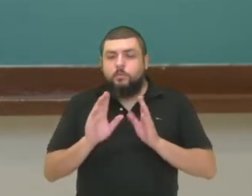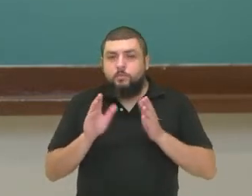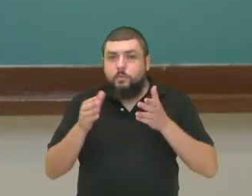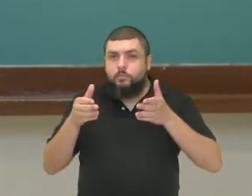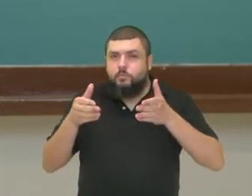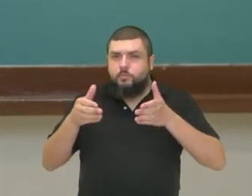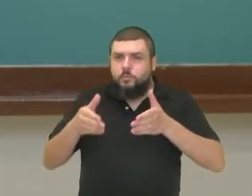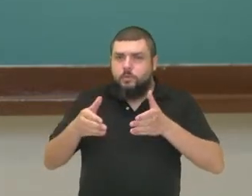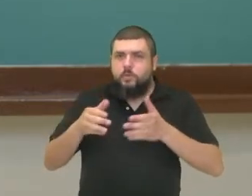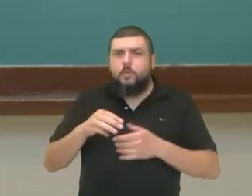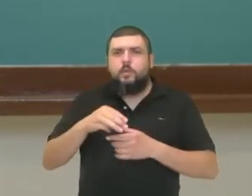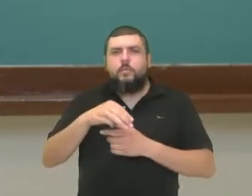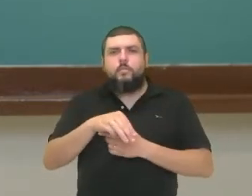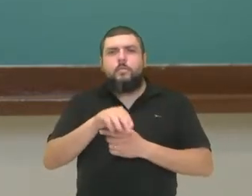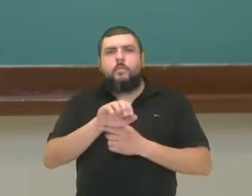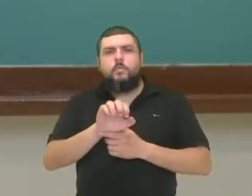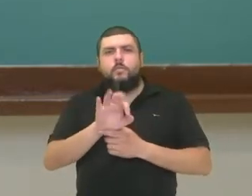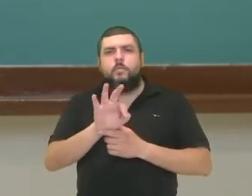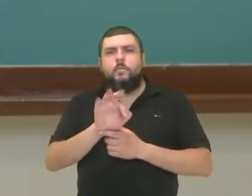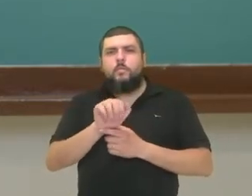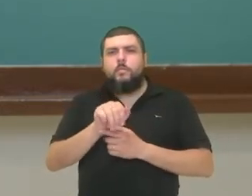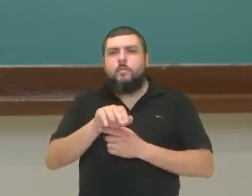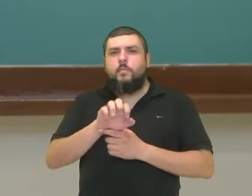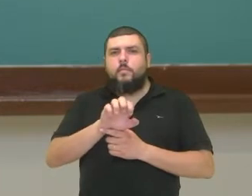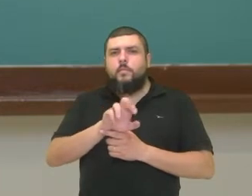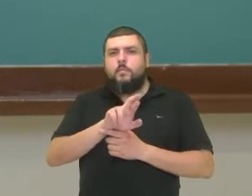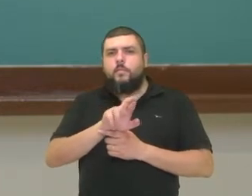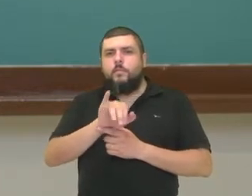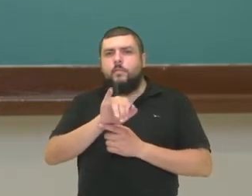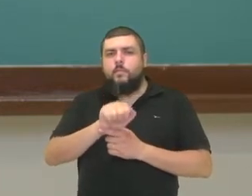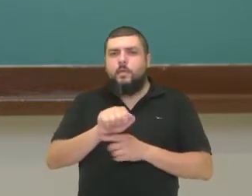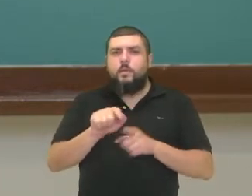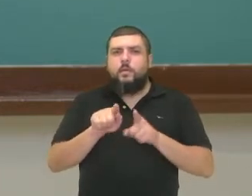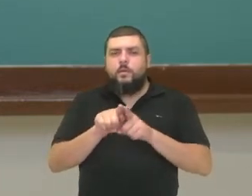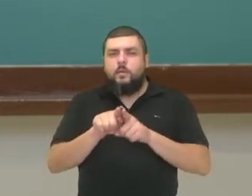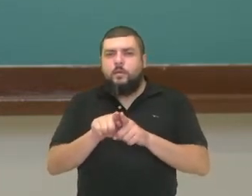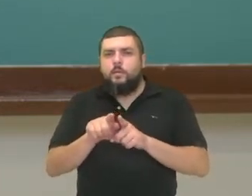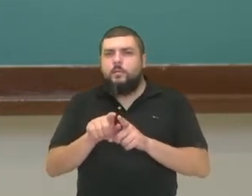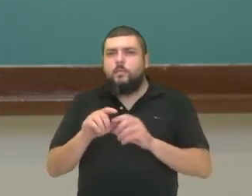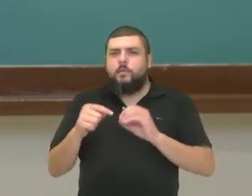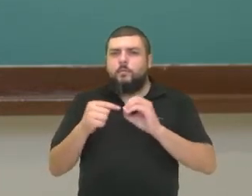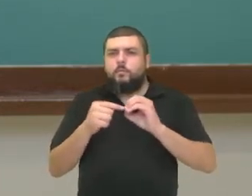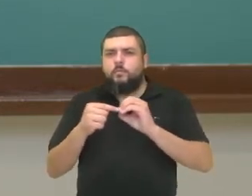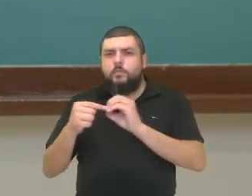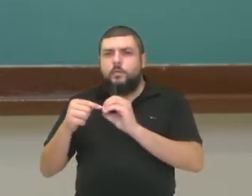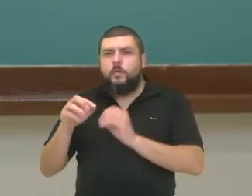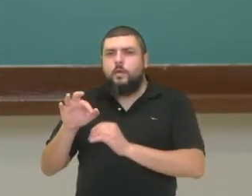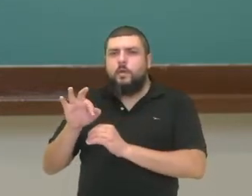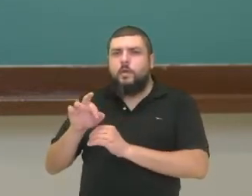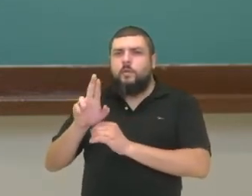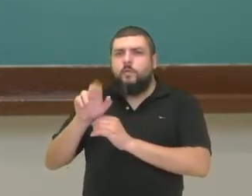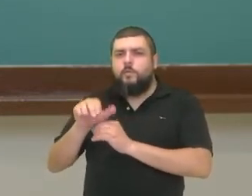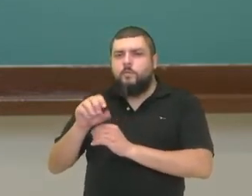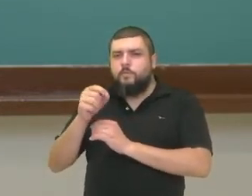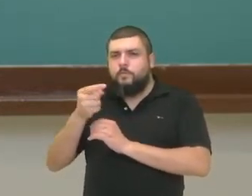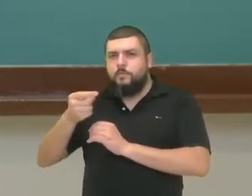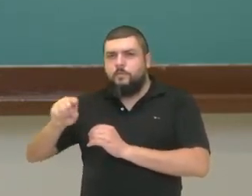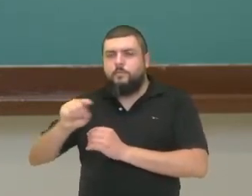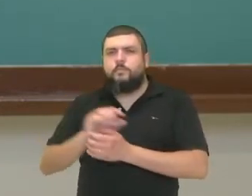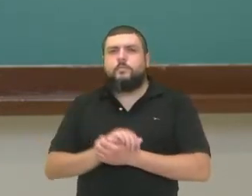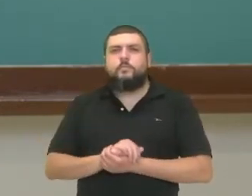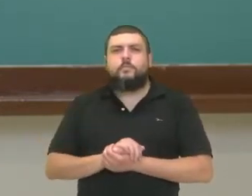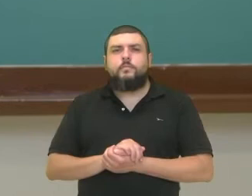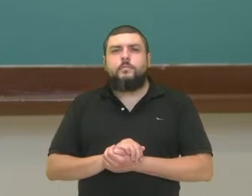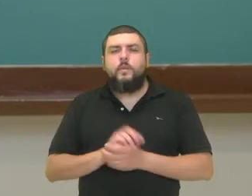a metameria e também a isomeria de função. Venha, venha, vamos